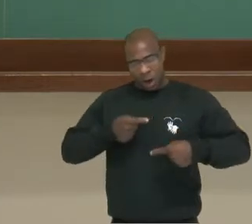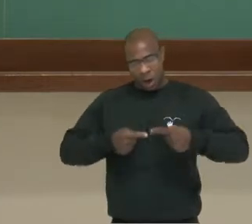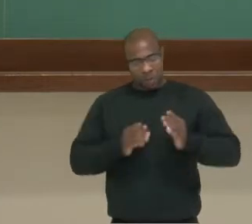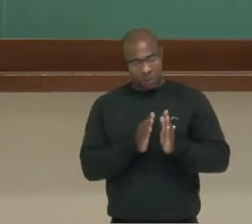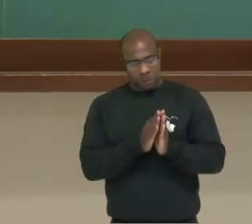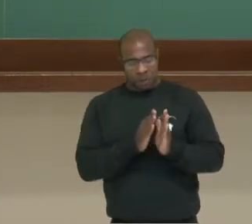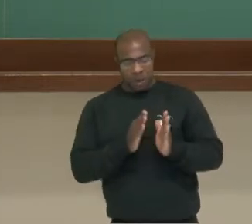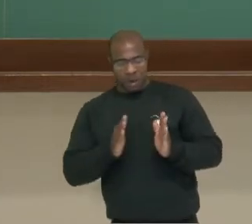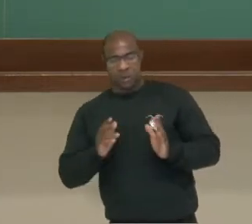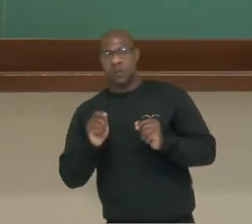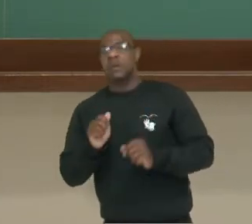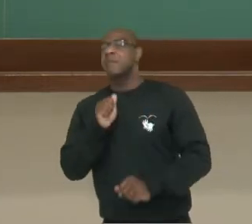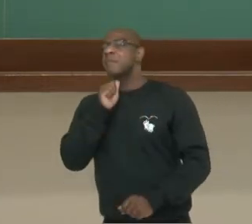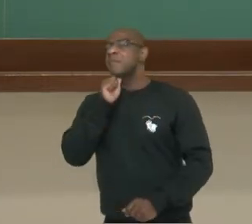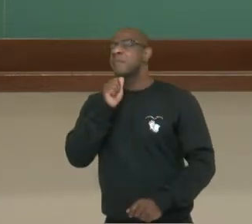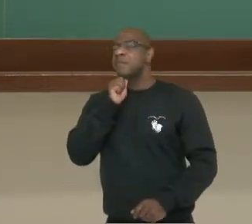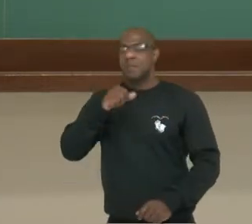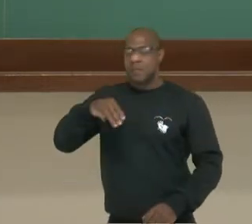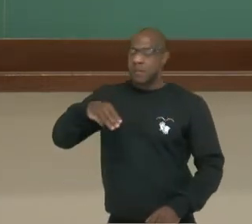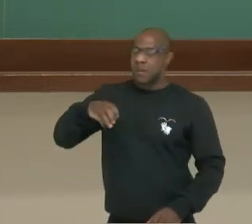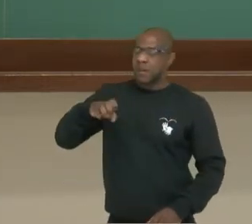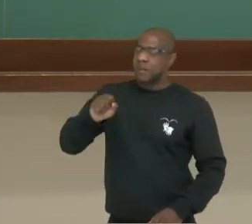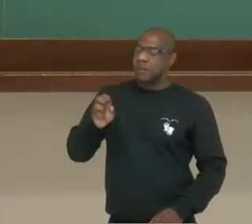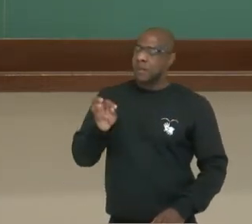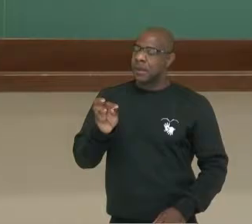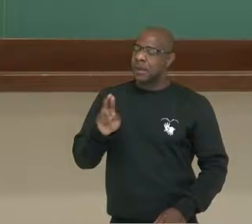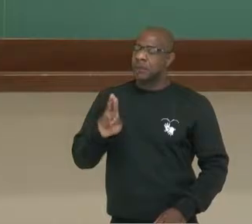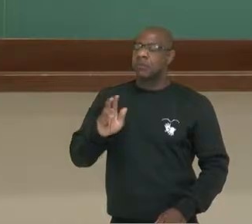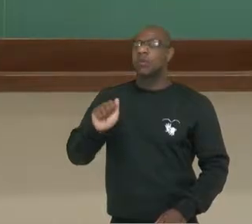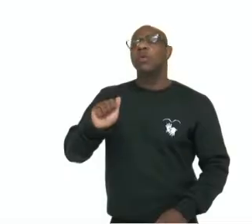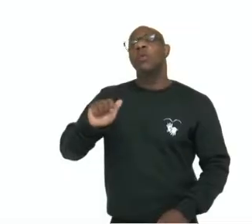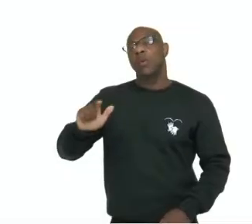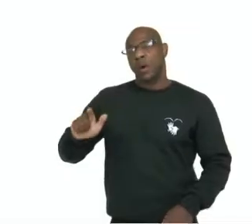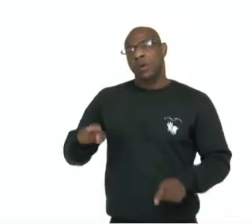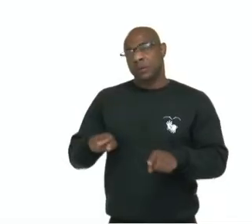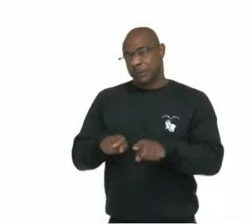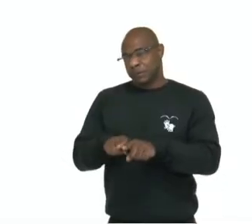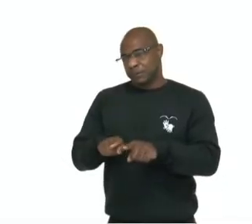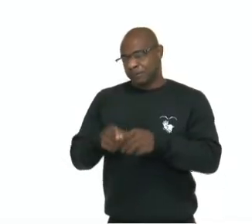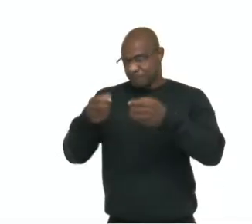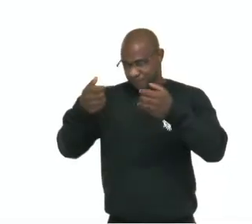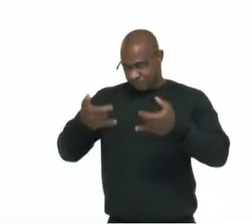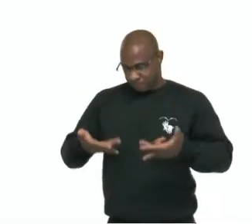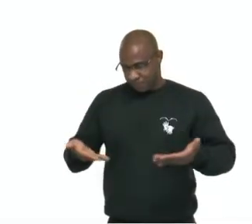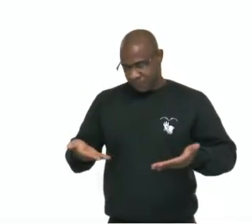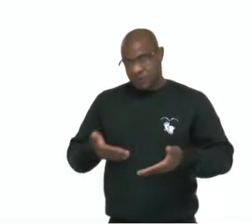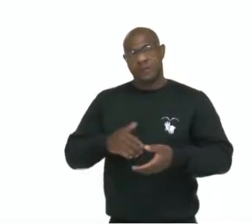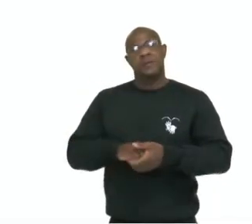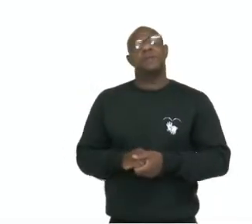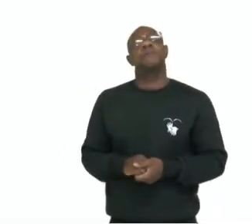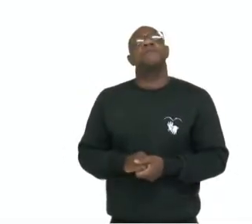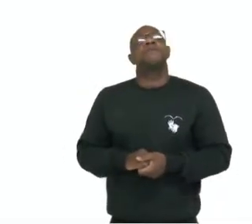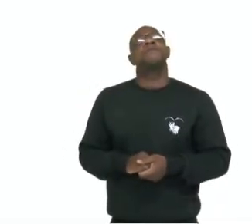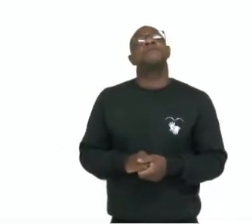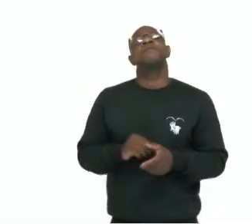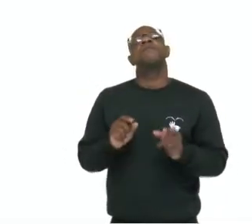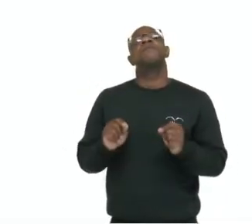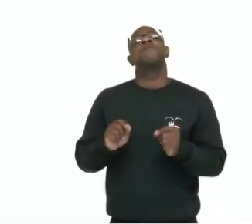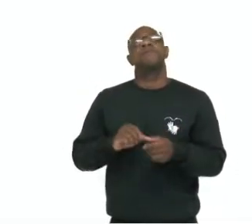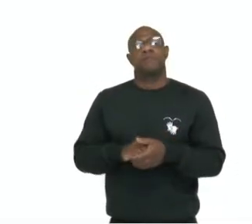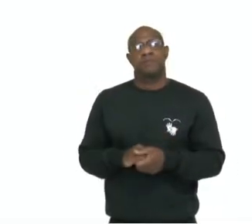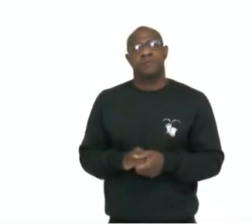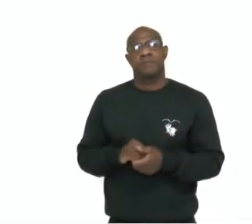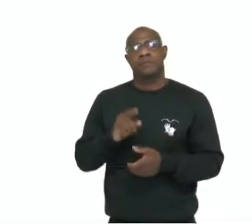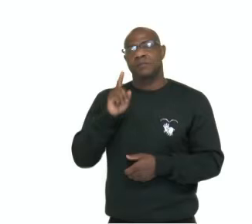A produção, como que ocorre a produção dos hormônios sexuais? Ocorre lá no hipotálamo, produz o